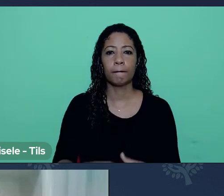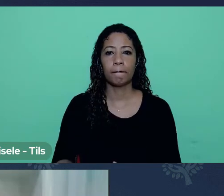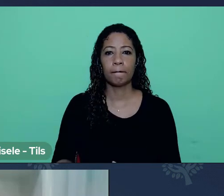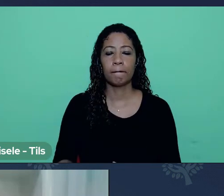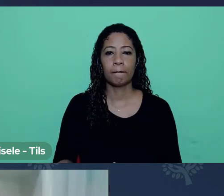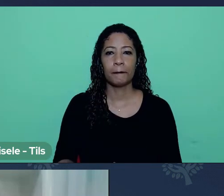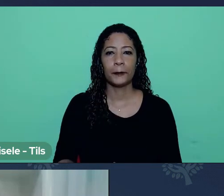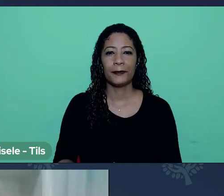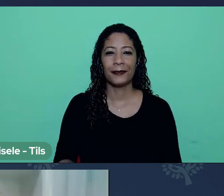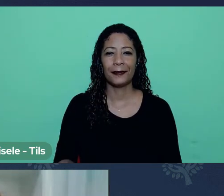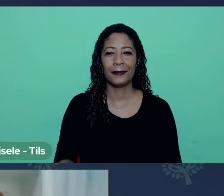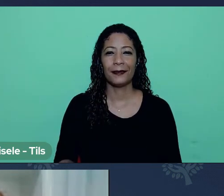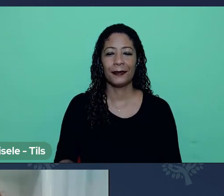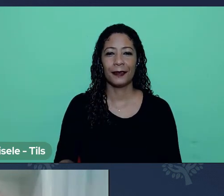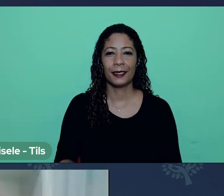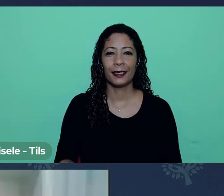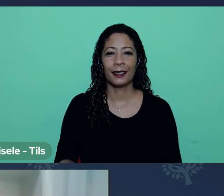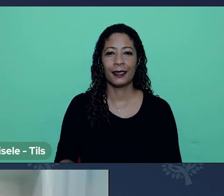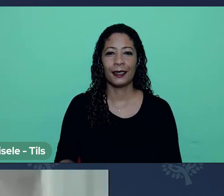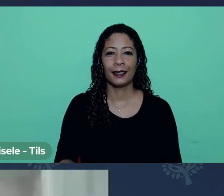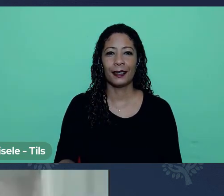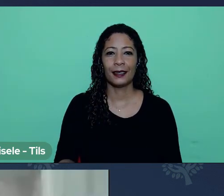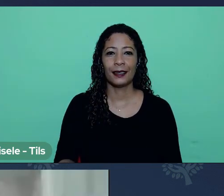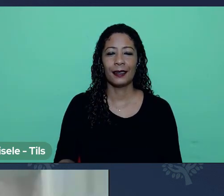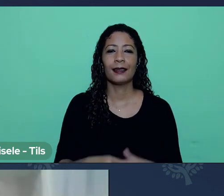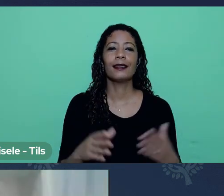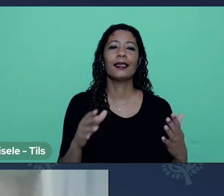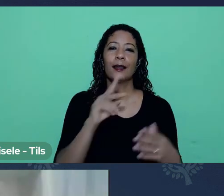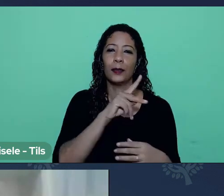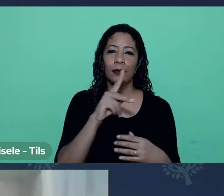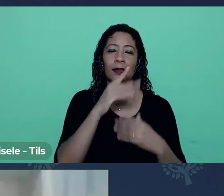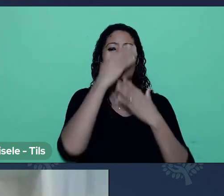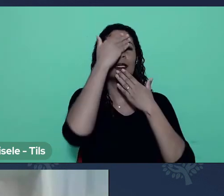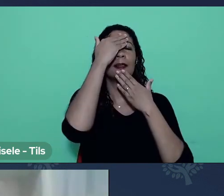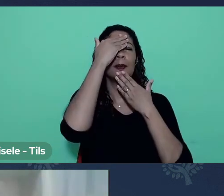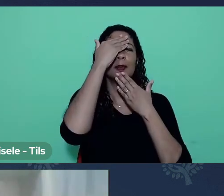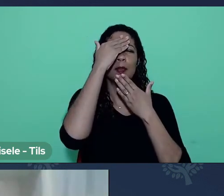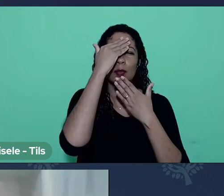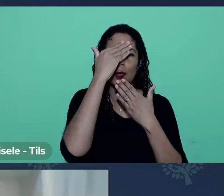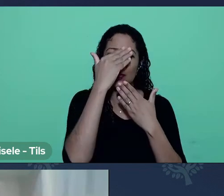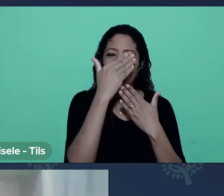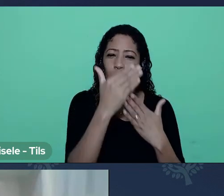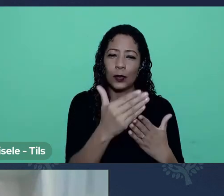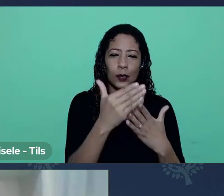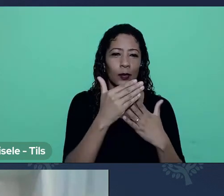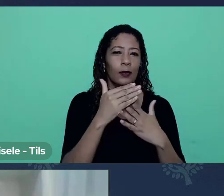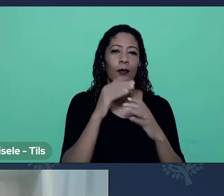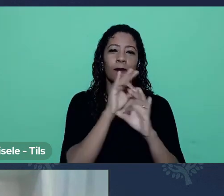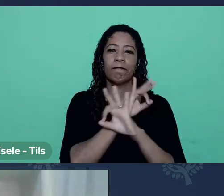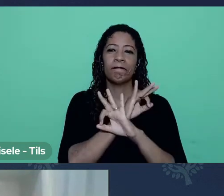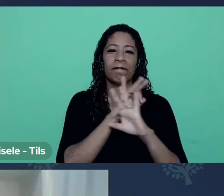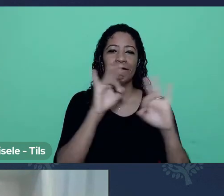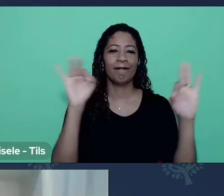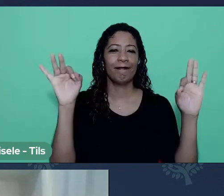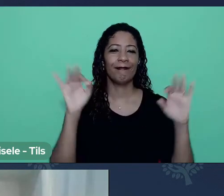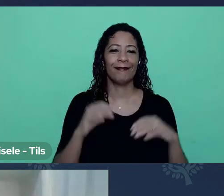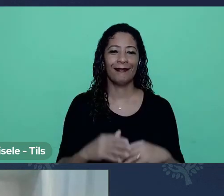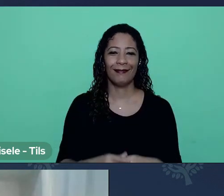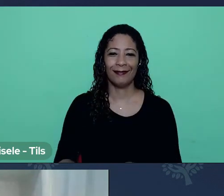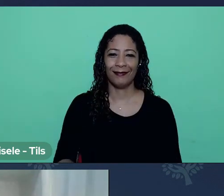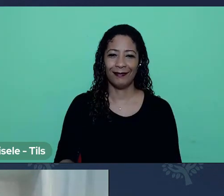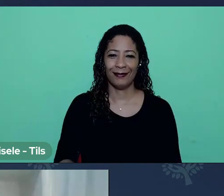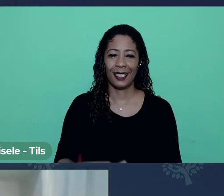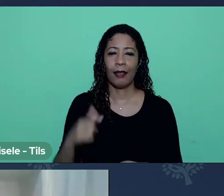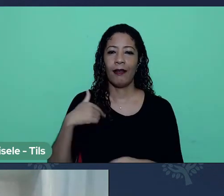que... Doutor Adelmir, muitíssimo obrigada. Foi maravilhoso. Né? Assim, pelo movimento lá